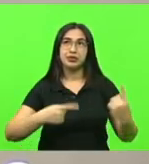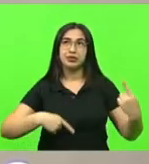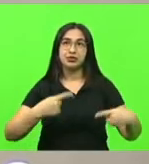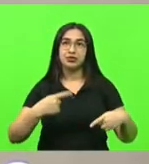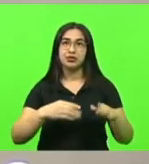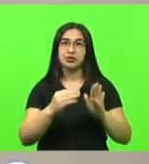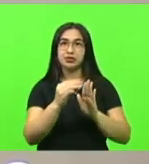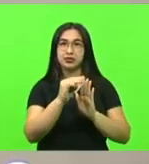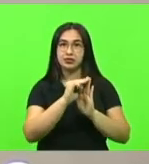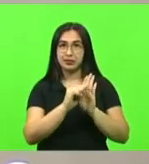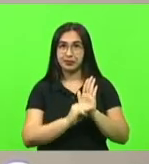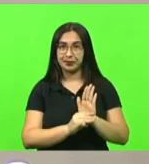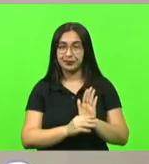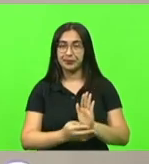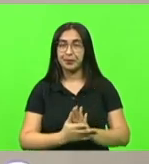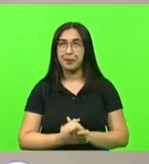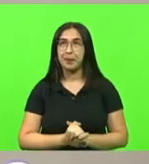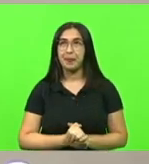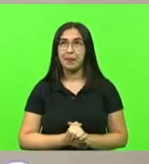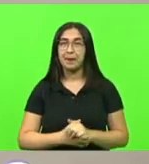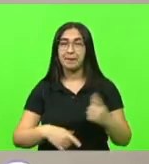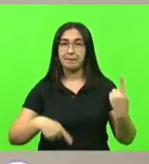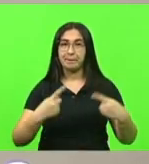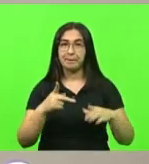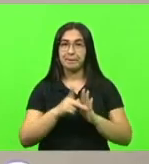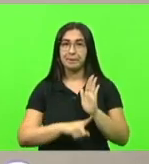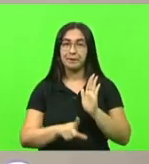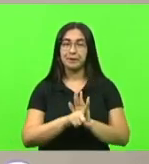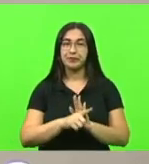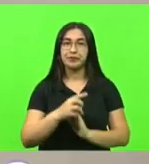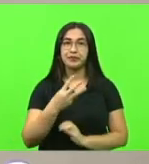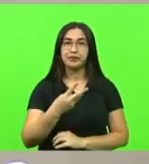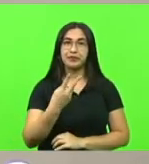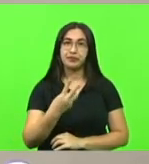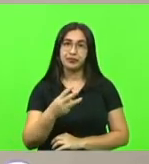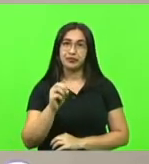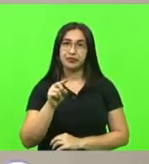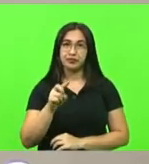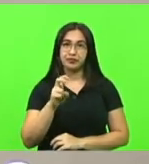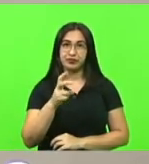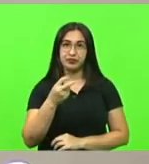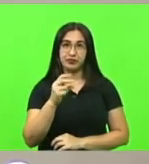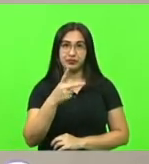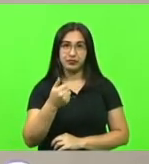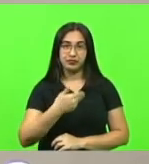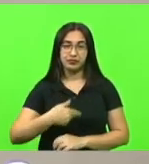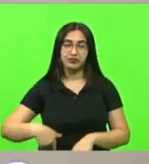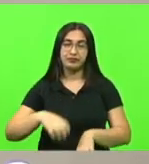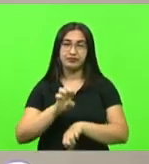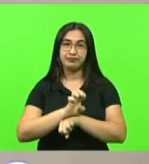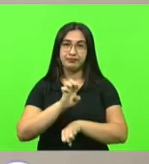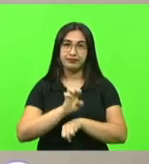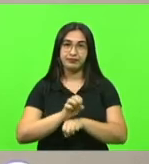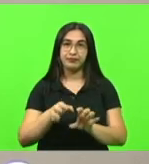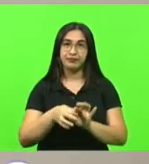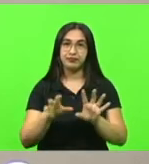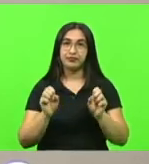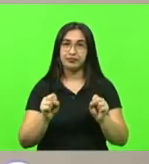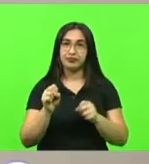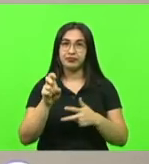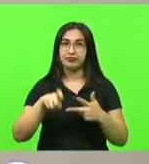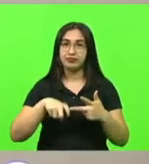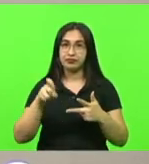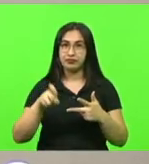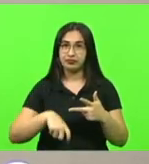matérias. Em discussão, o projeto de lei 330.5 de 2021. Autor, governo do Estado, autoriza o Poder Executivo a